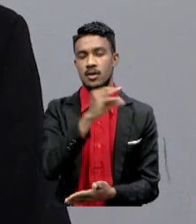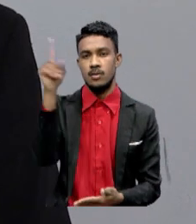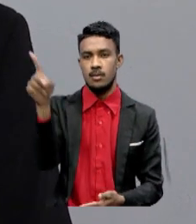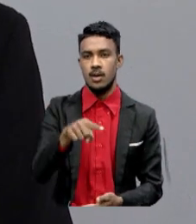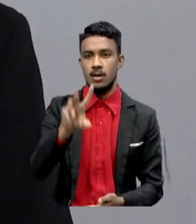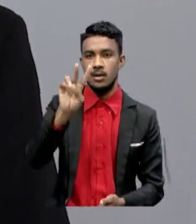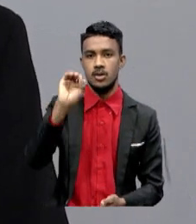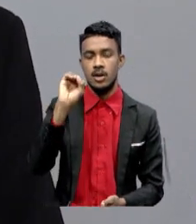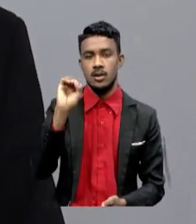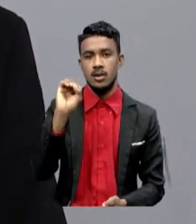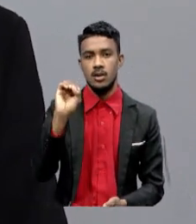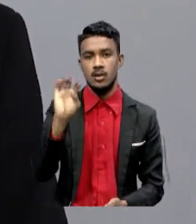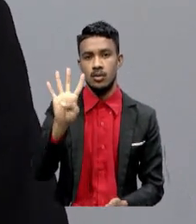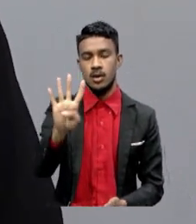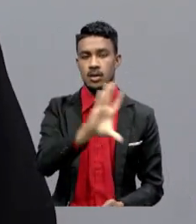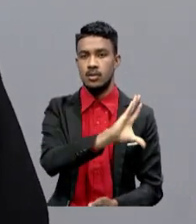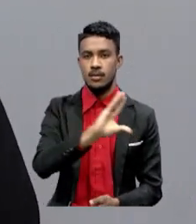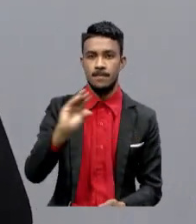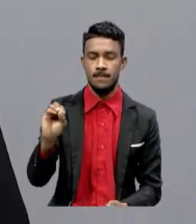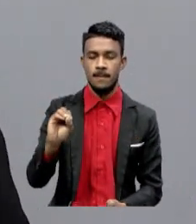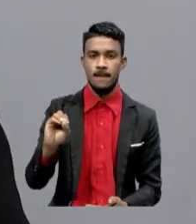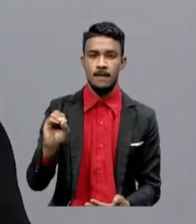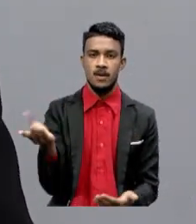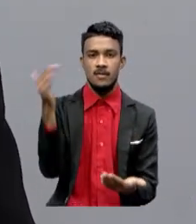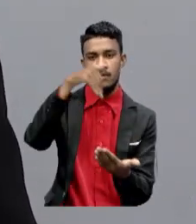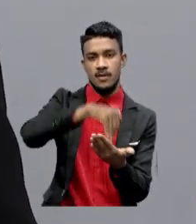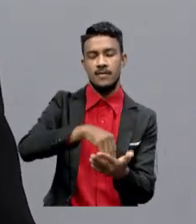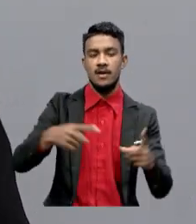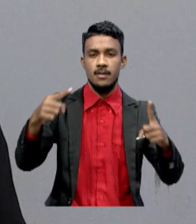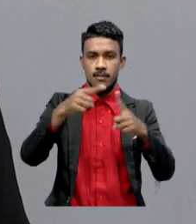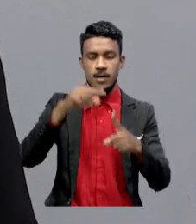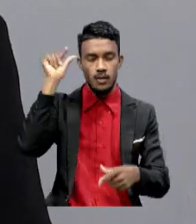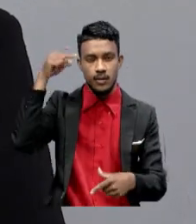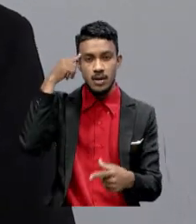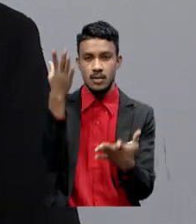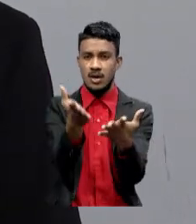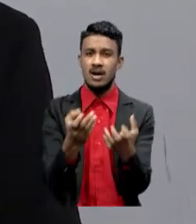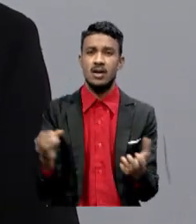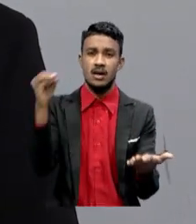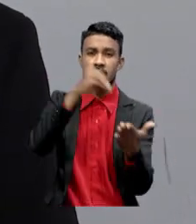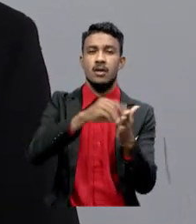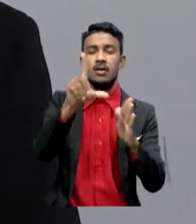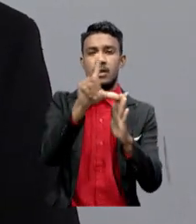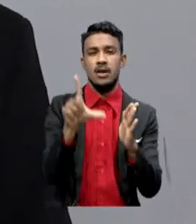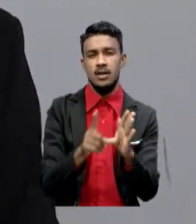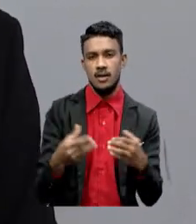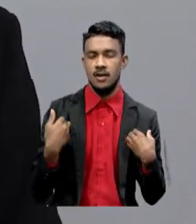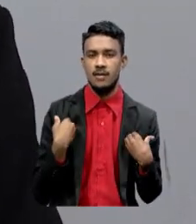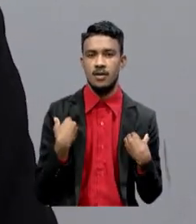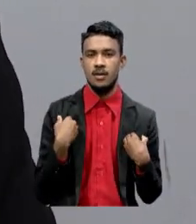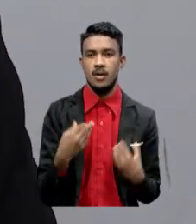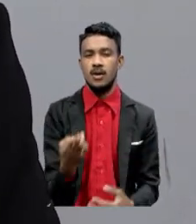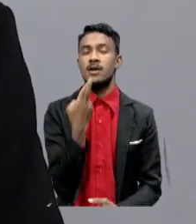19/2004. Assegurado. Agora fila fal ba governo. Acara tau lei ne em marsa. Pode hatam